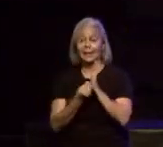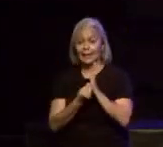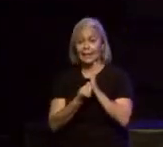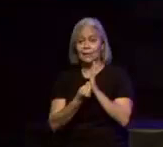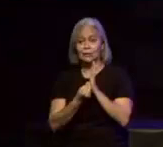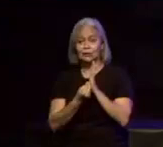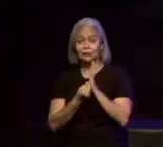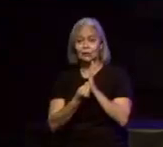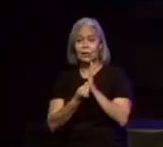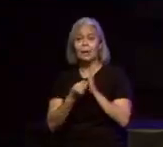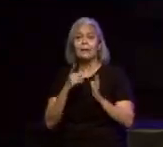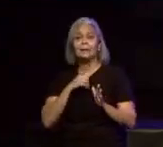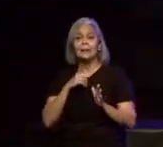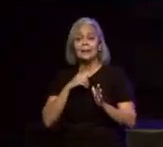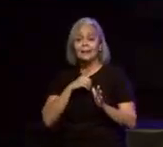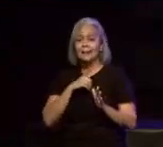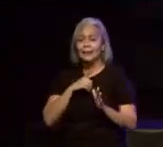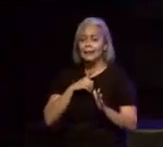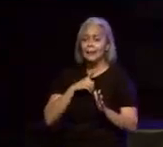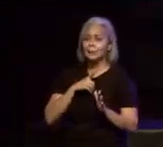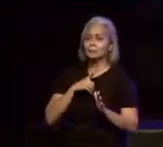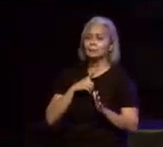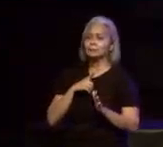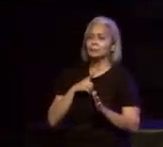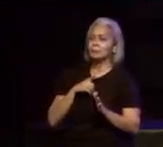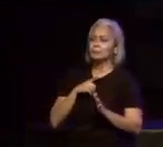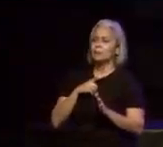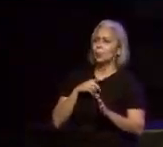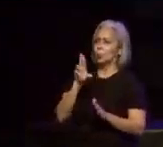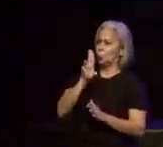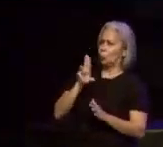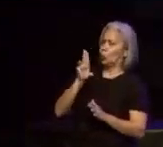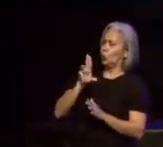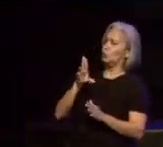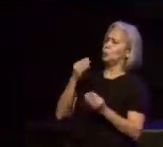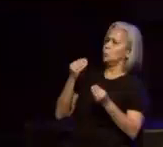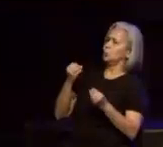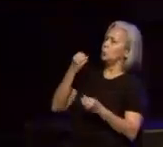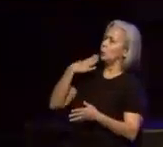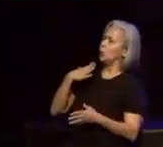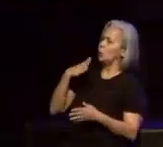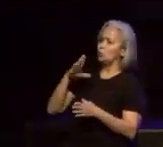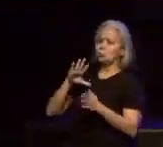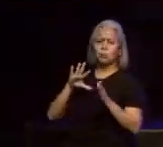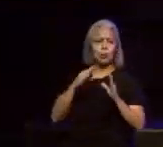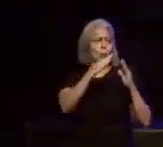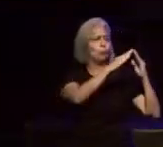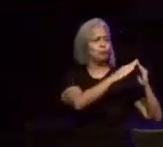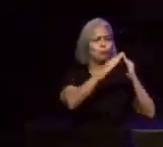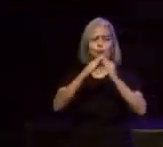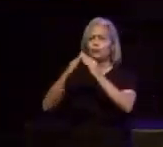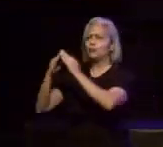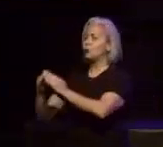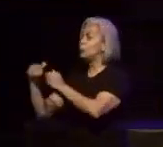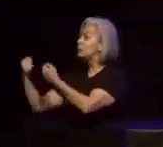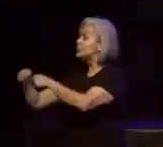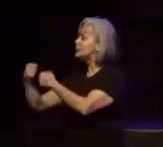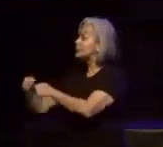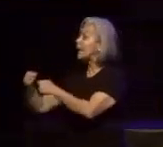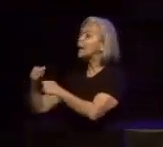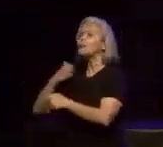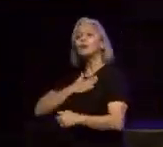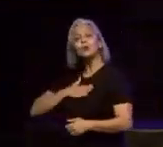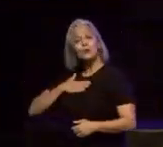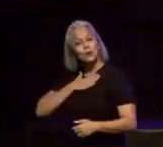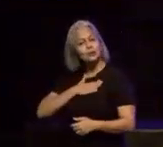ter uma reputação maravilhosa na nossa vizinhança. Toda vizinhança deveria gostar de que a igreja está aqui, mesmo que eles não viessem na igreja. Eles